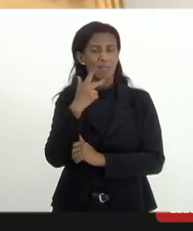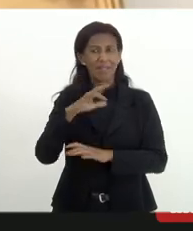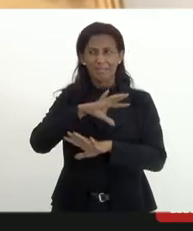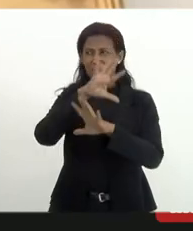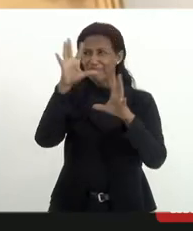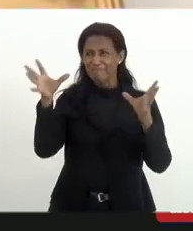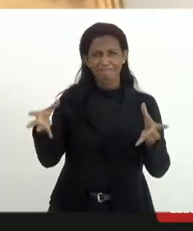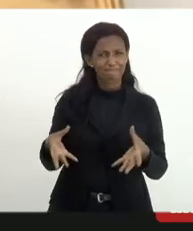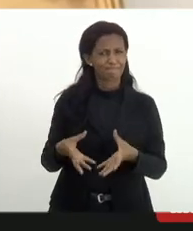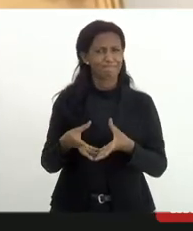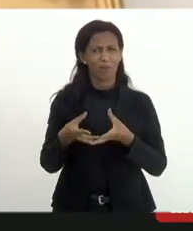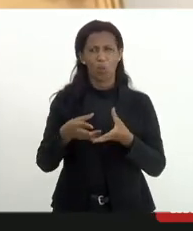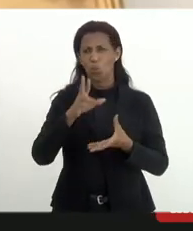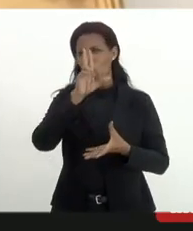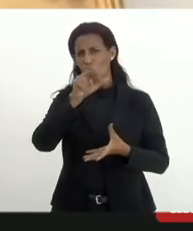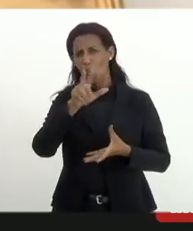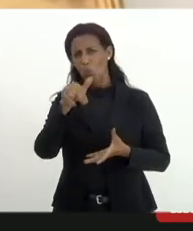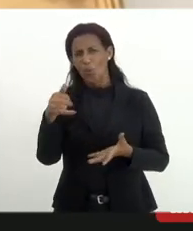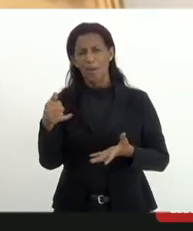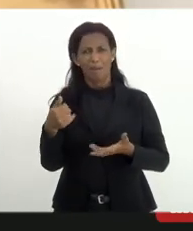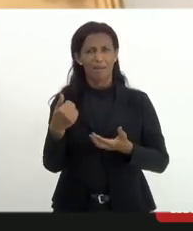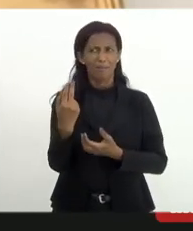monstruoso. Assim, eu nunca vi